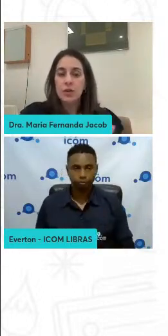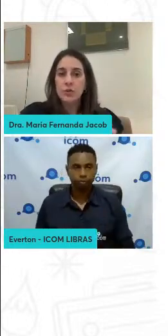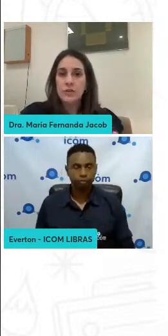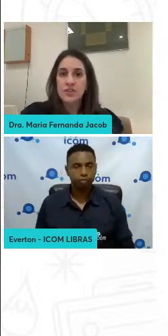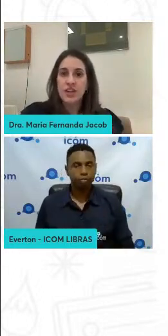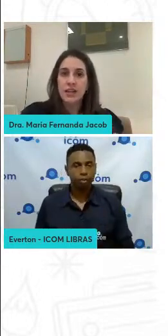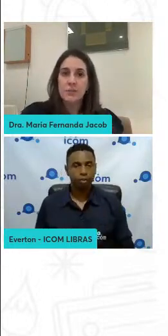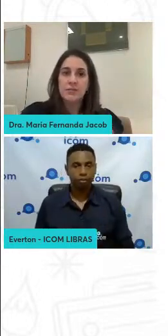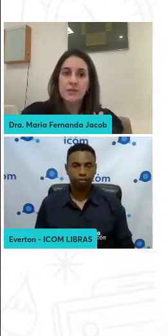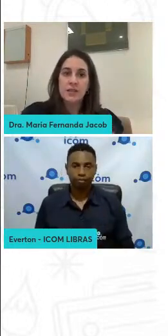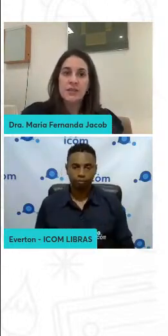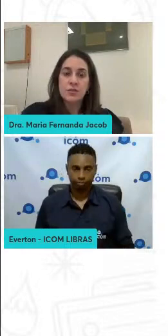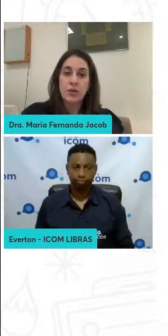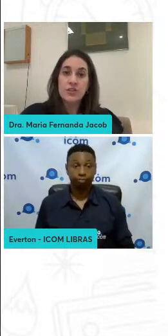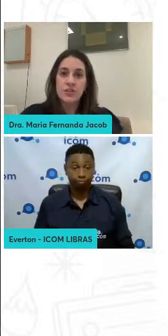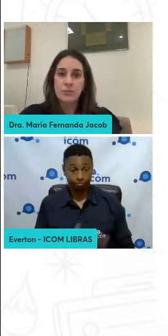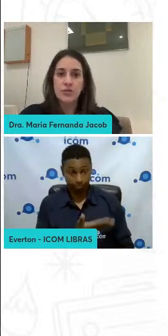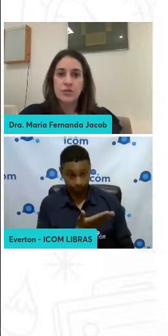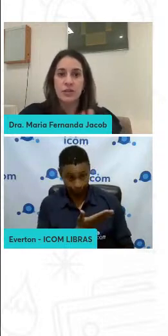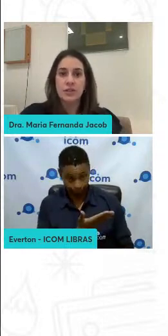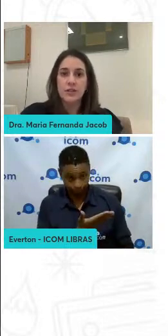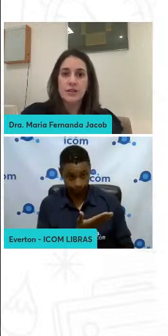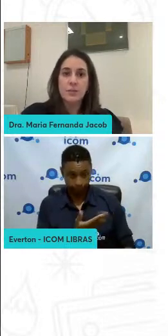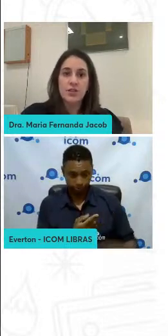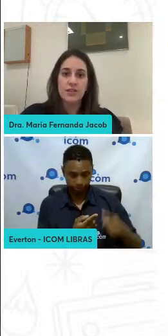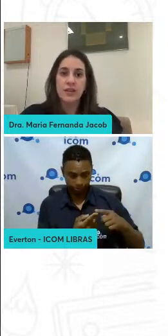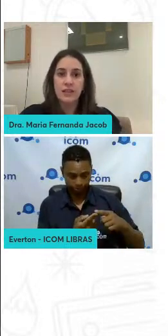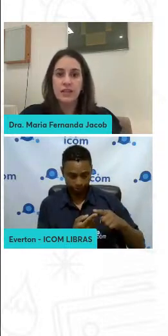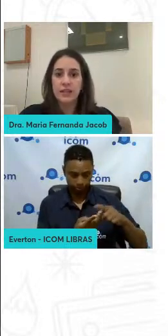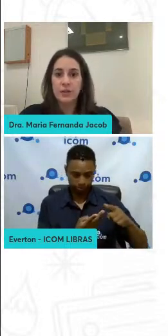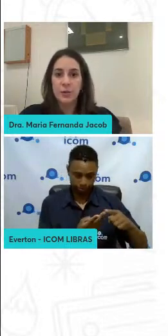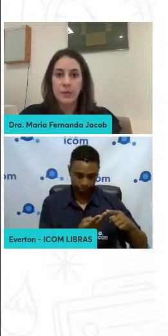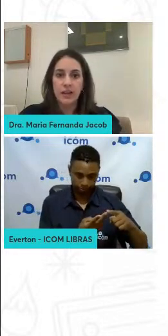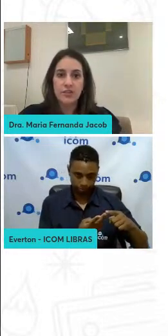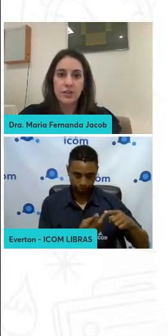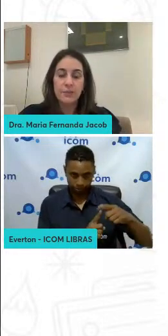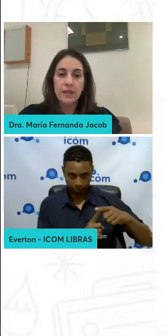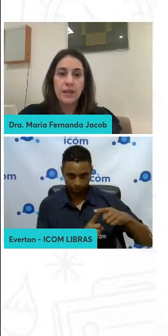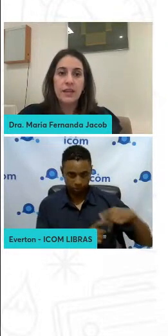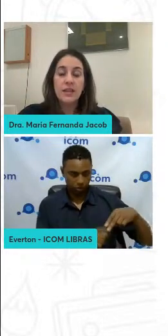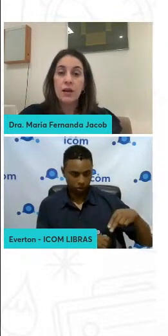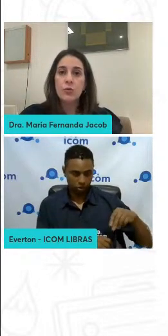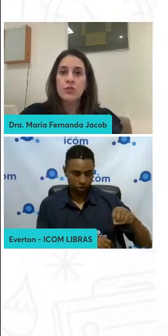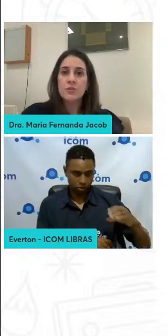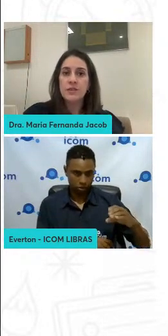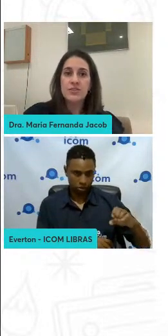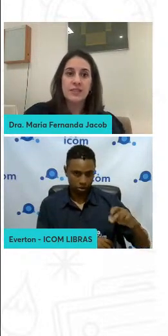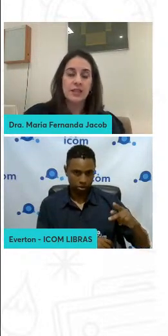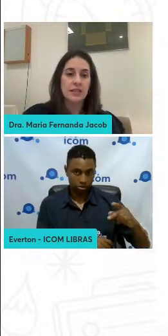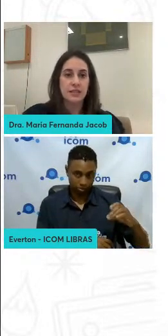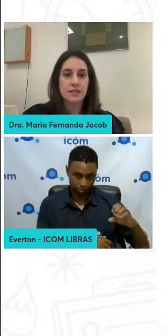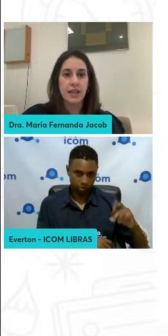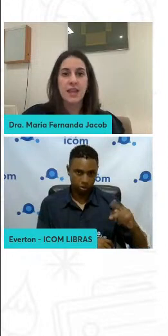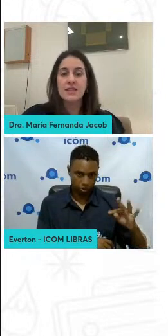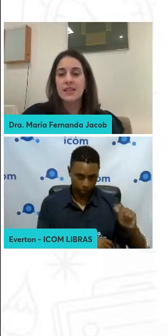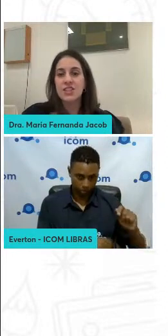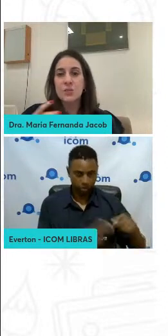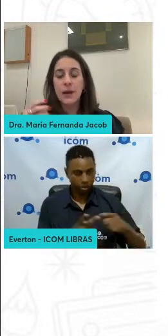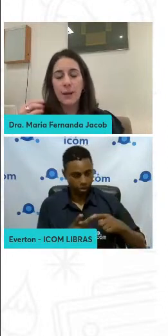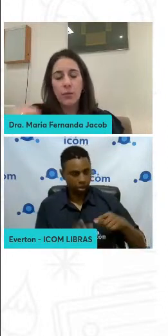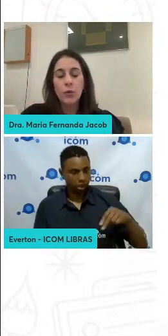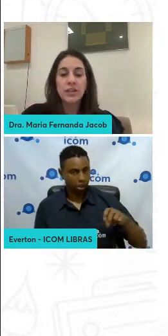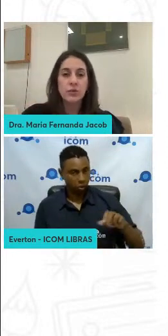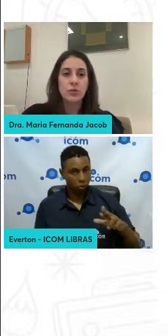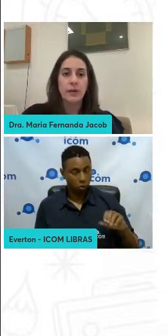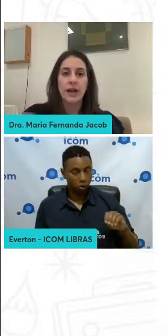Então, eu trouxe já aqui para vocês 2 tipos de dor, a nociceptiva e a neuropática. E a última descrita na ciência, que a